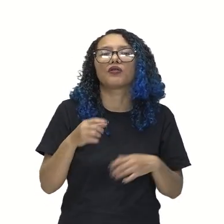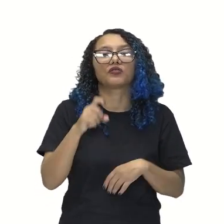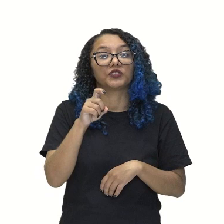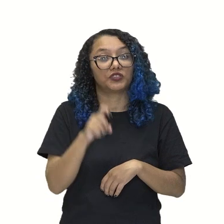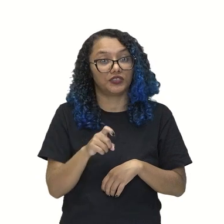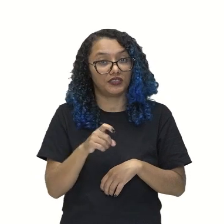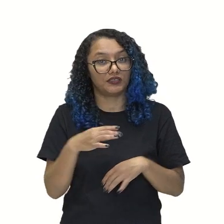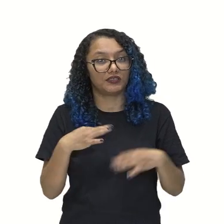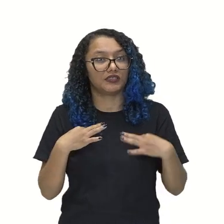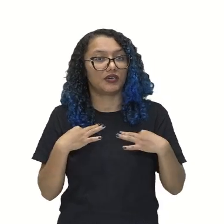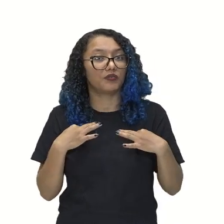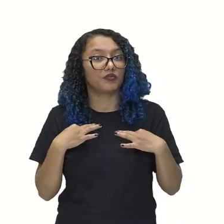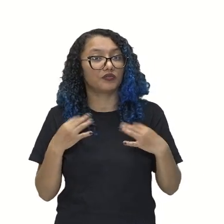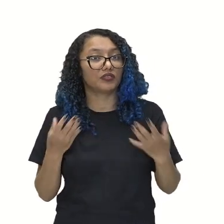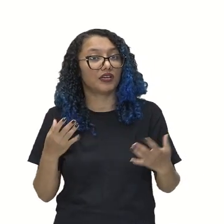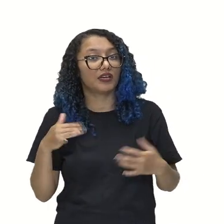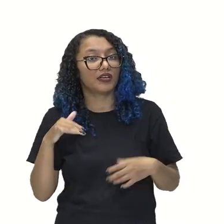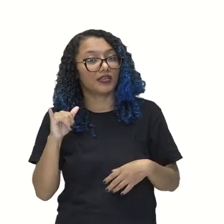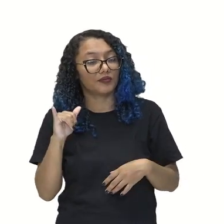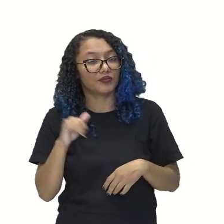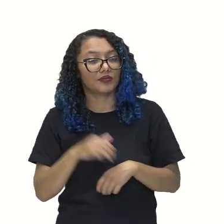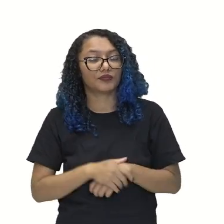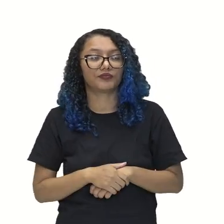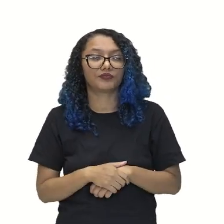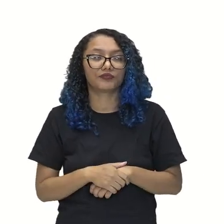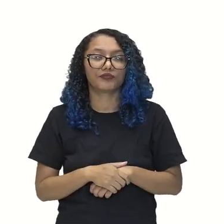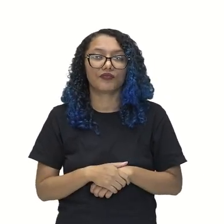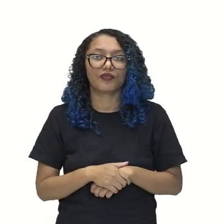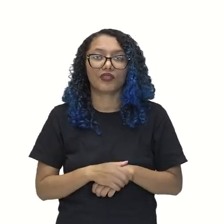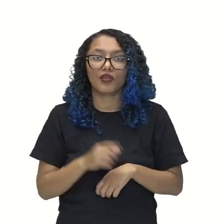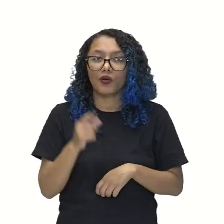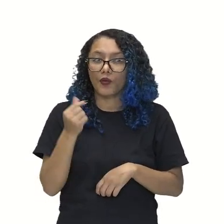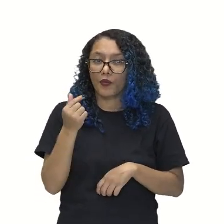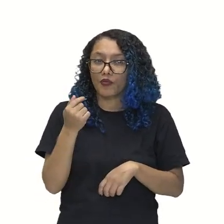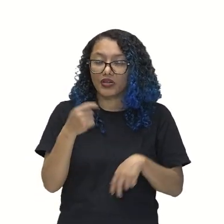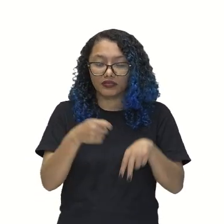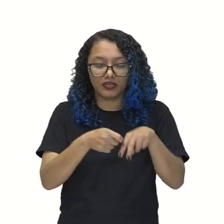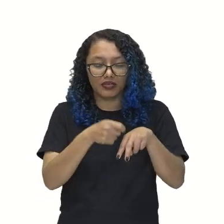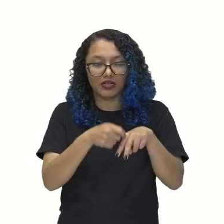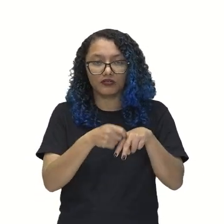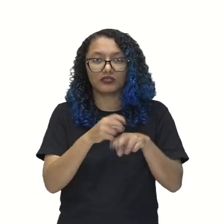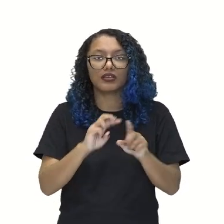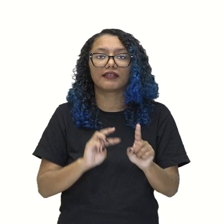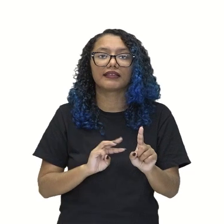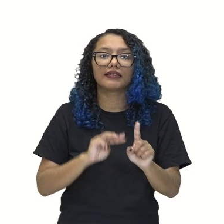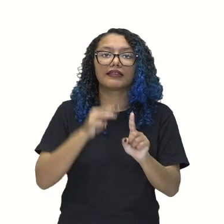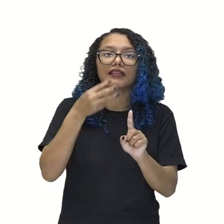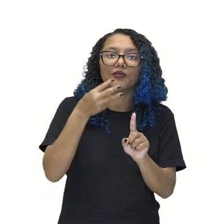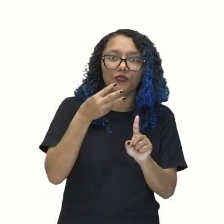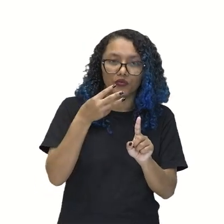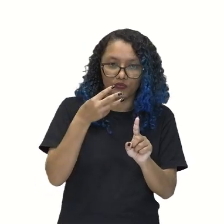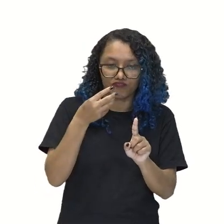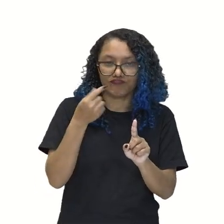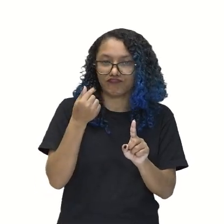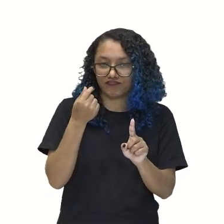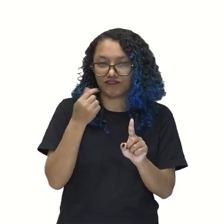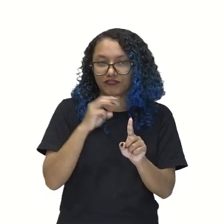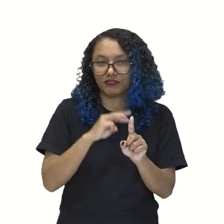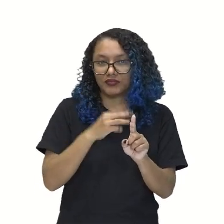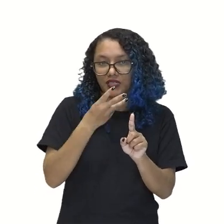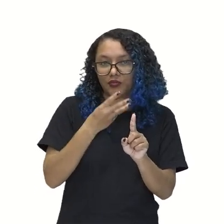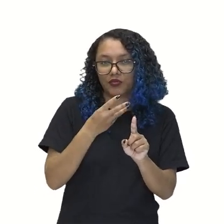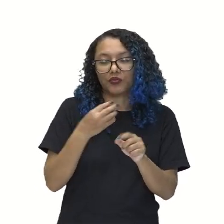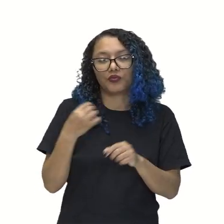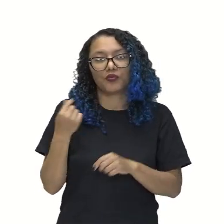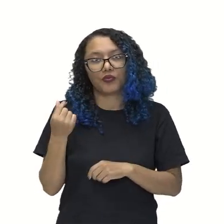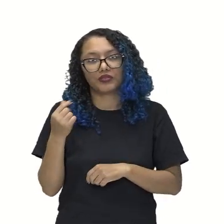é Y. Olha, o preço de uma calça é o triplo do de blusa. Ó, então, eu chego aqui e vou dizer, o